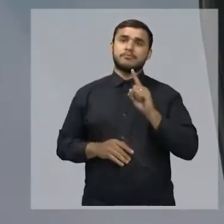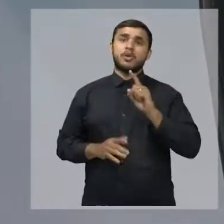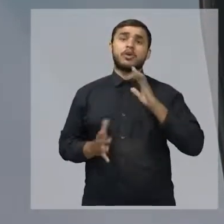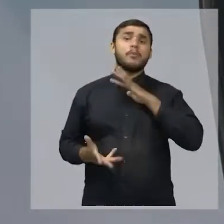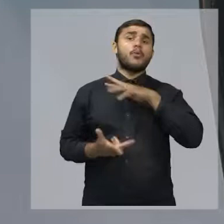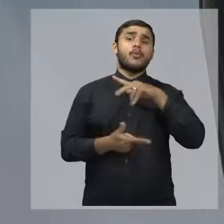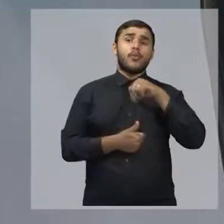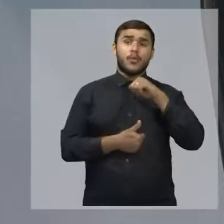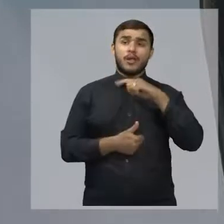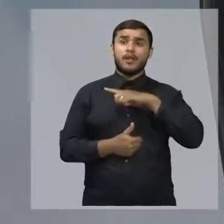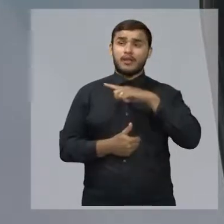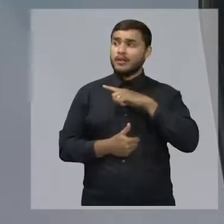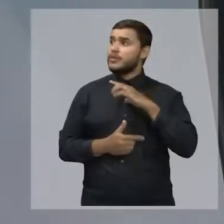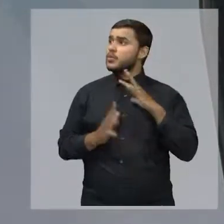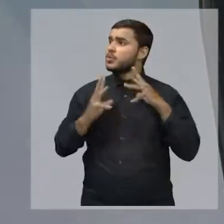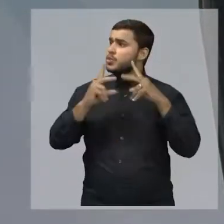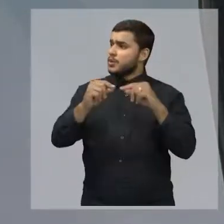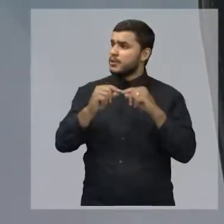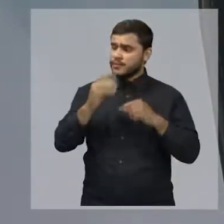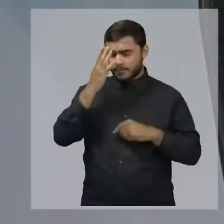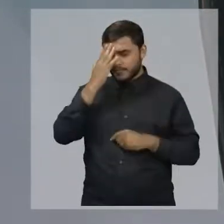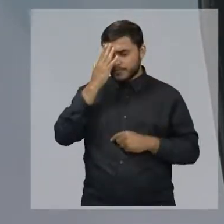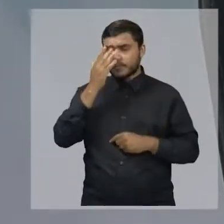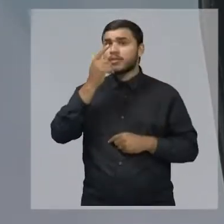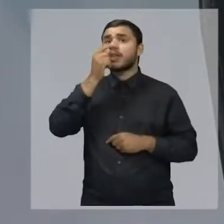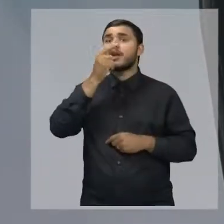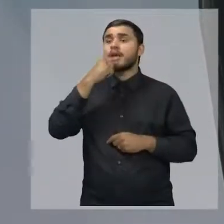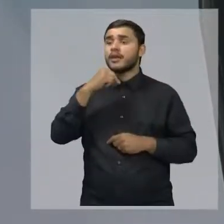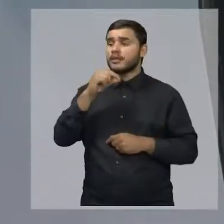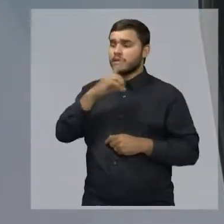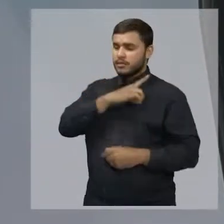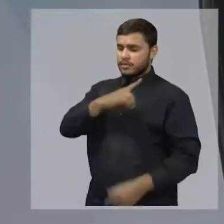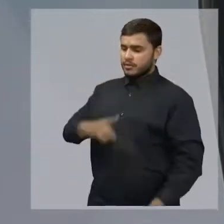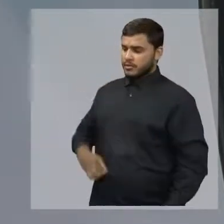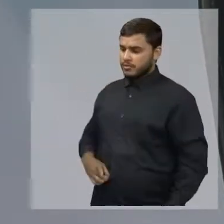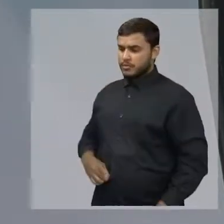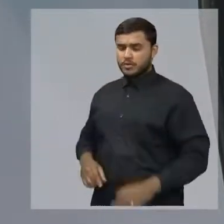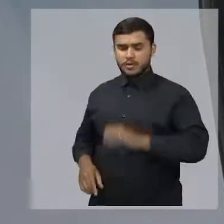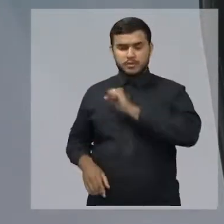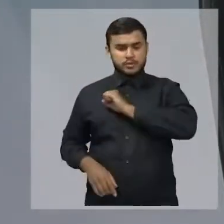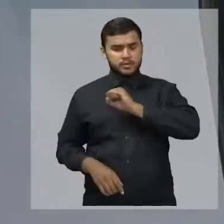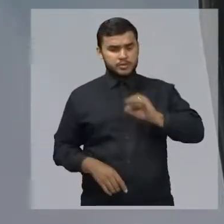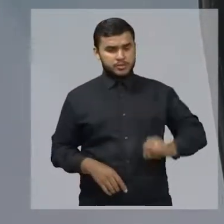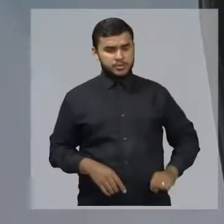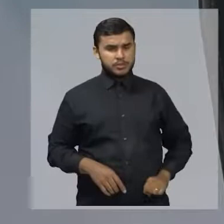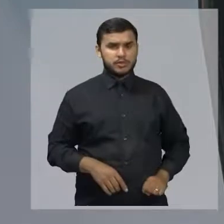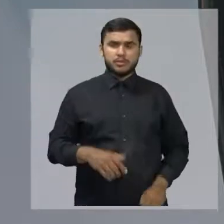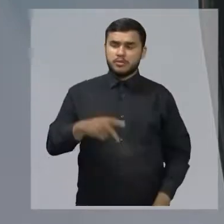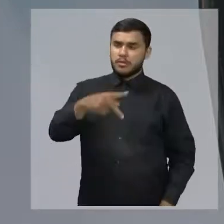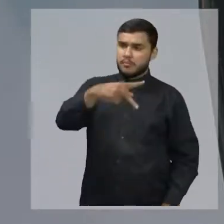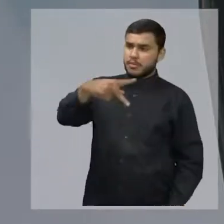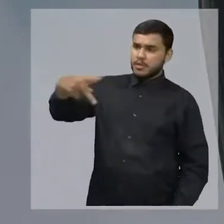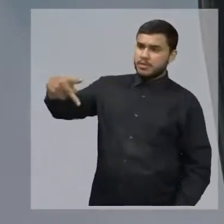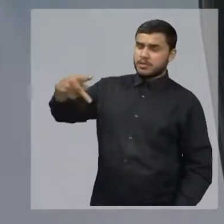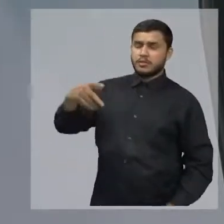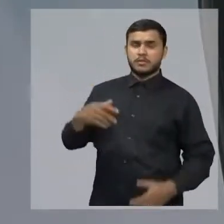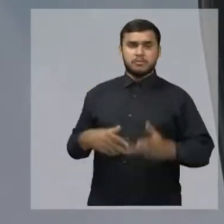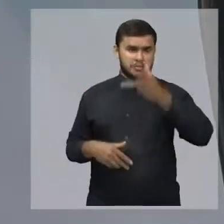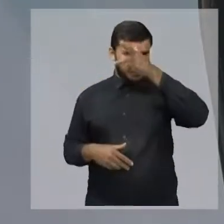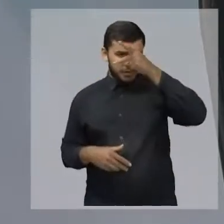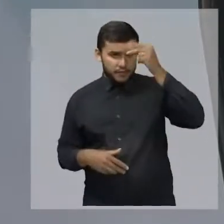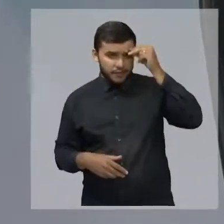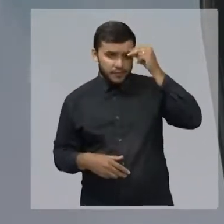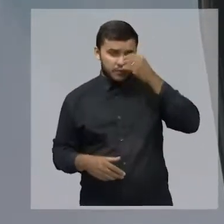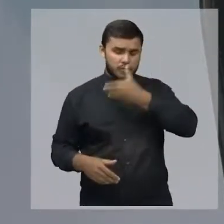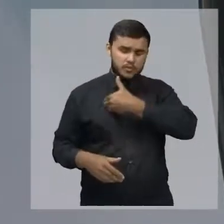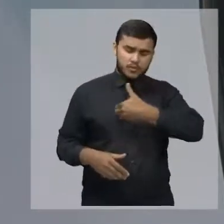né? Ela passa pela representatividade do deputado, do senador, do executivo, do legislativo, né? Então, ela é bem mais